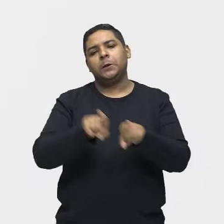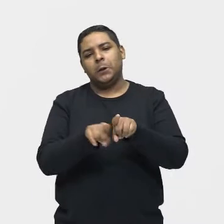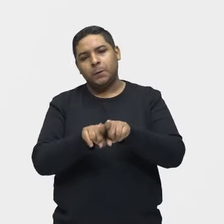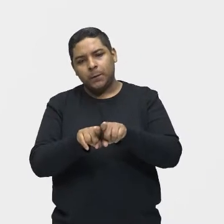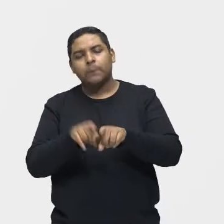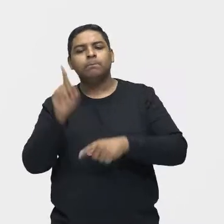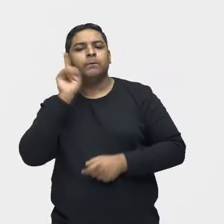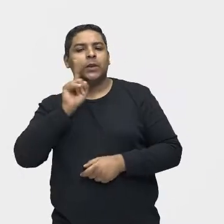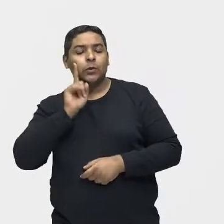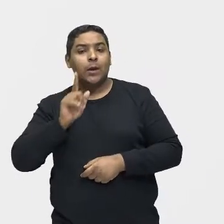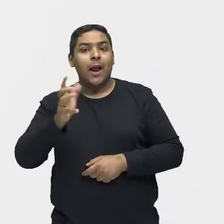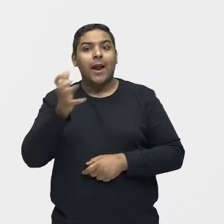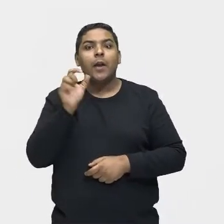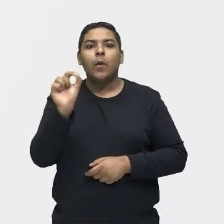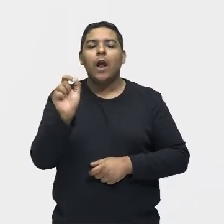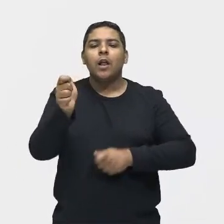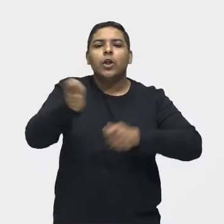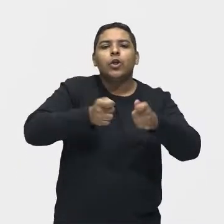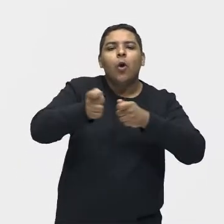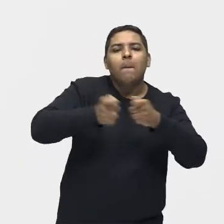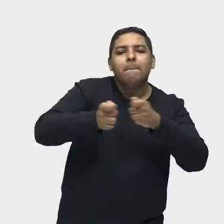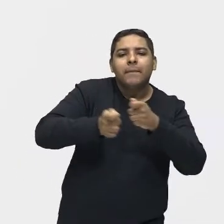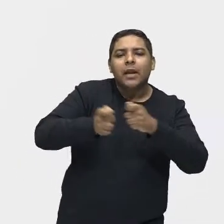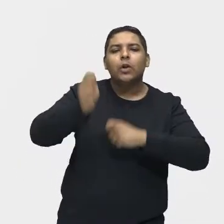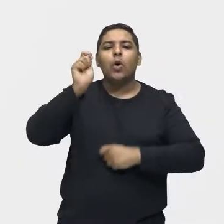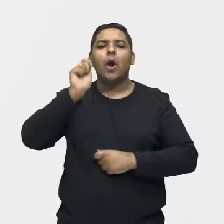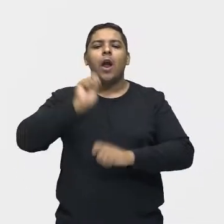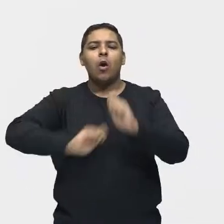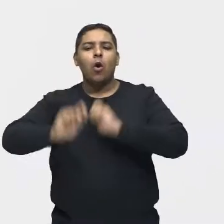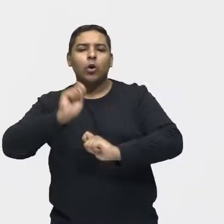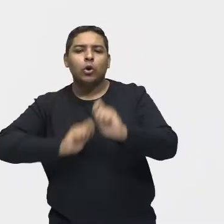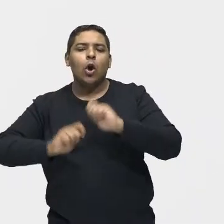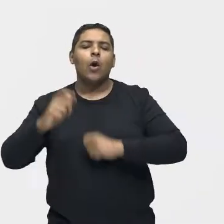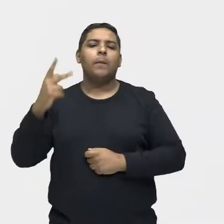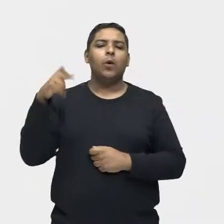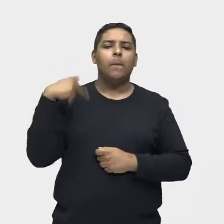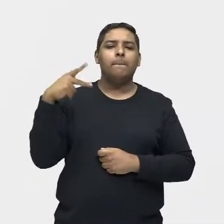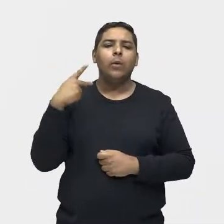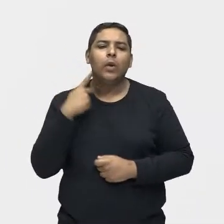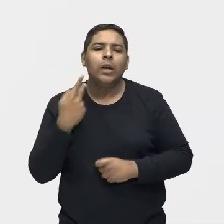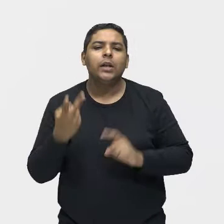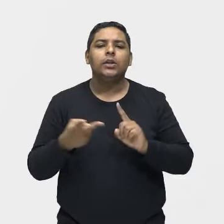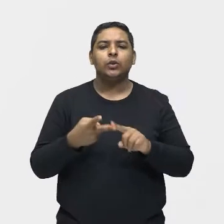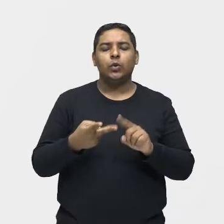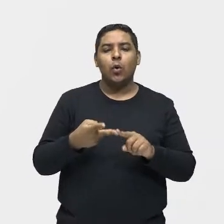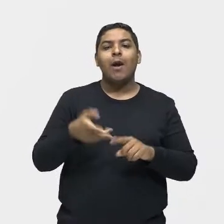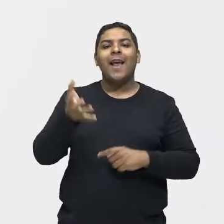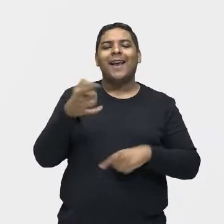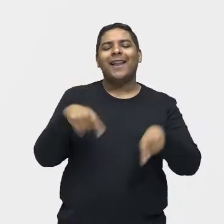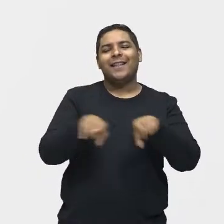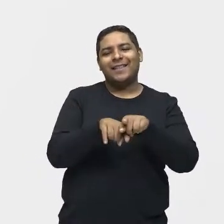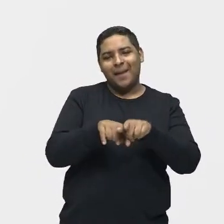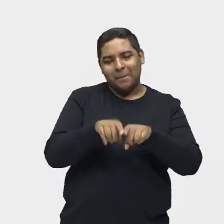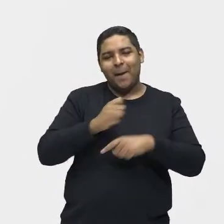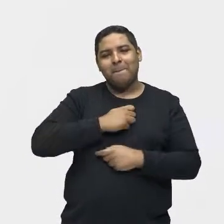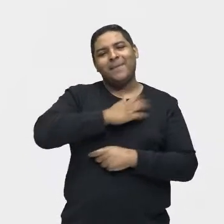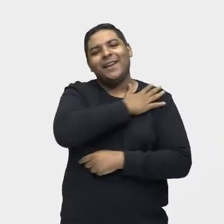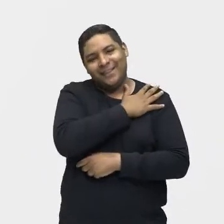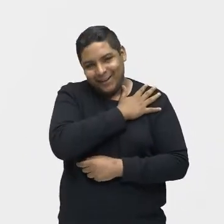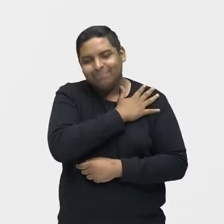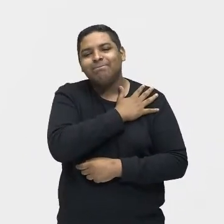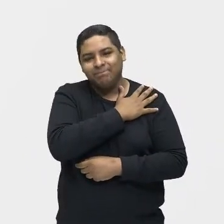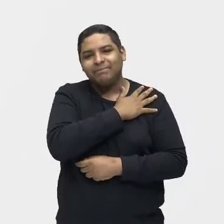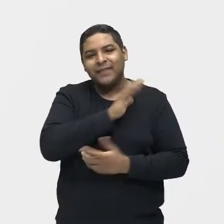queria ter domínio, além do domínio econômico, político, ele também queria ter o domínio militar. Então, ele começa a instalar essas